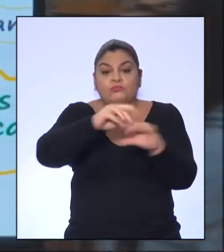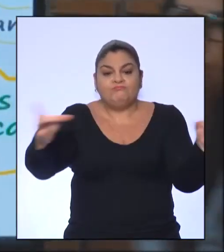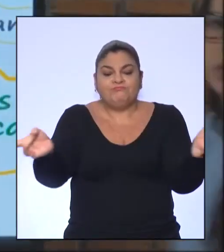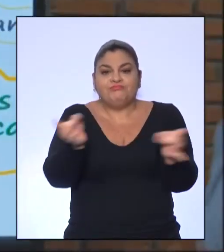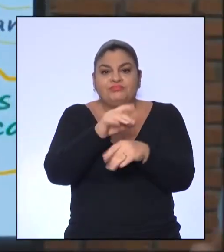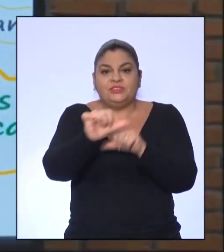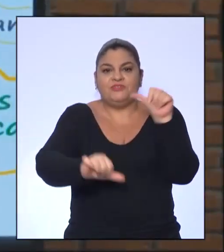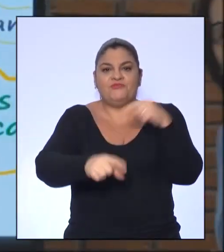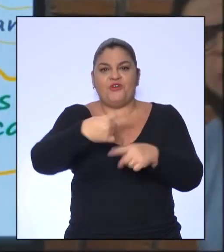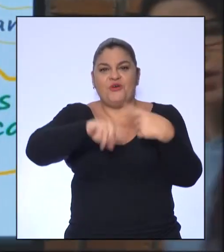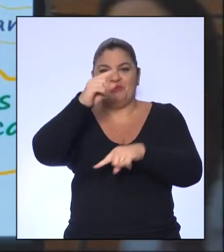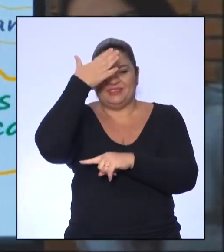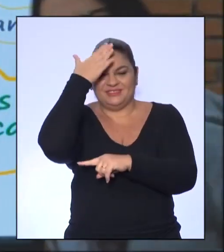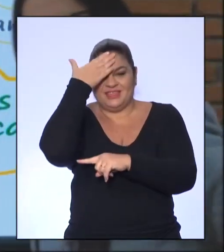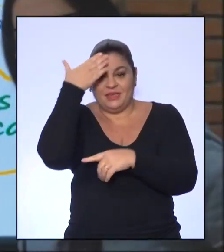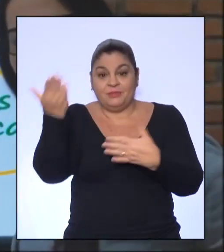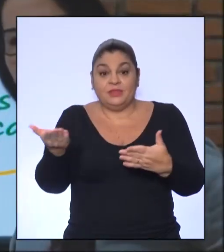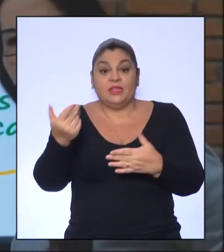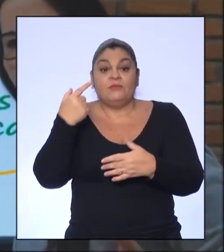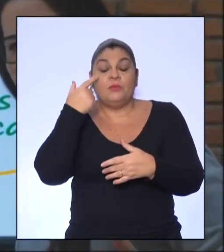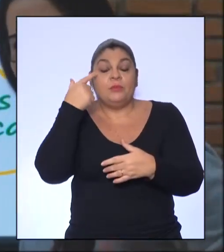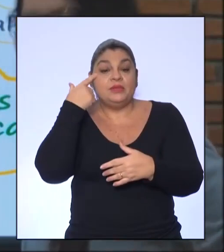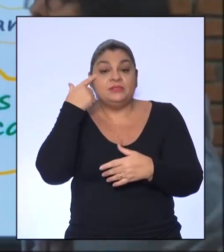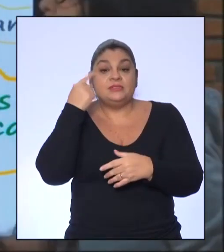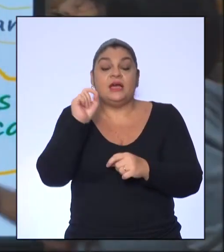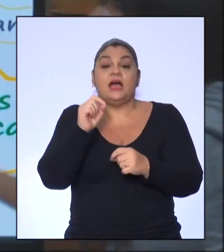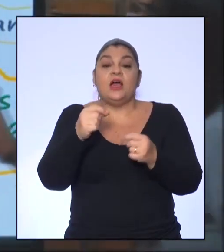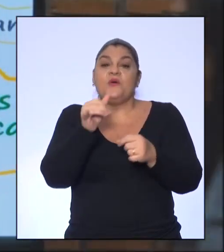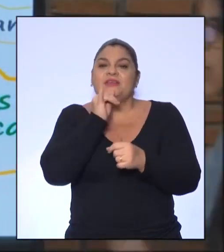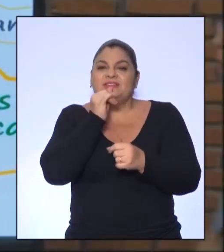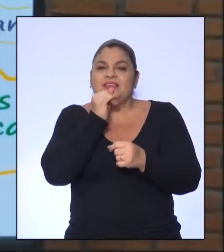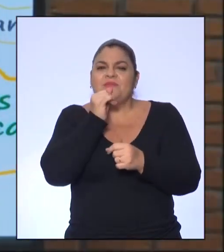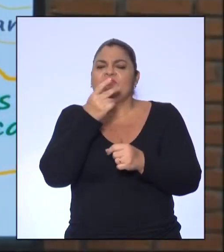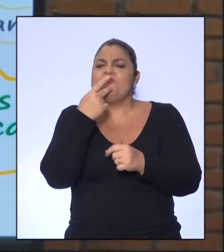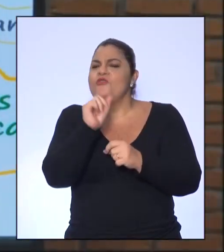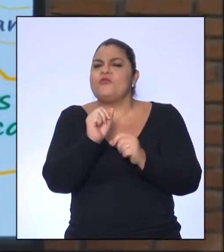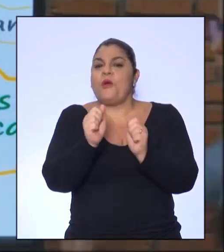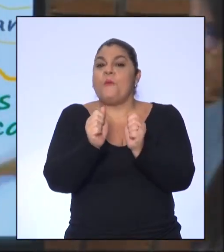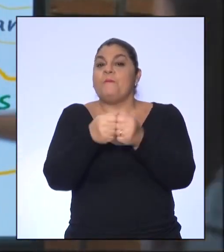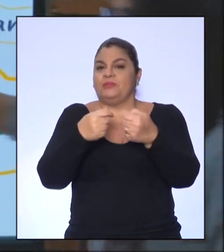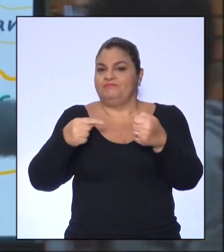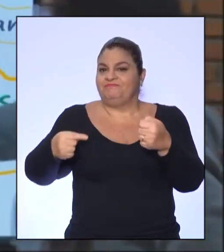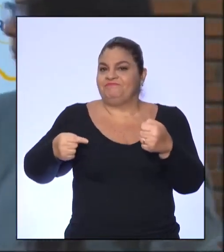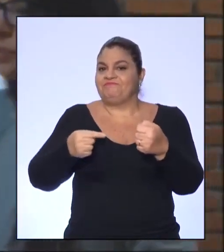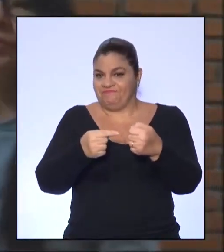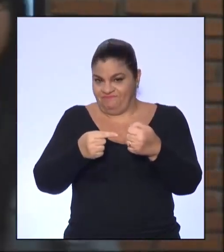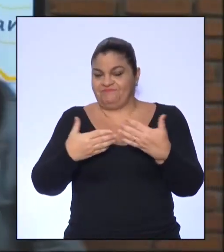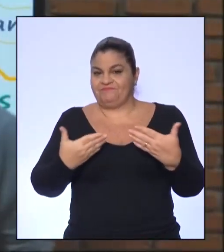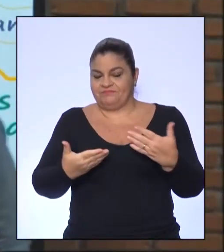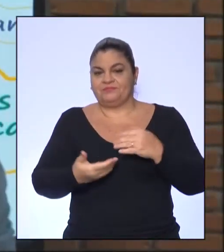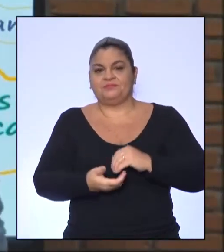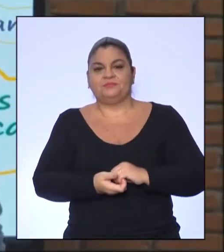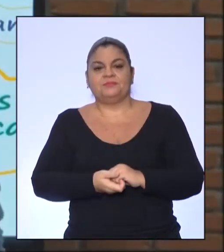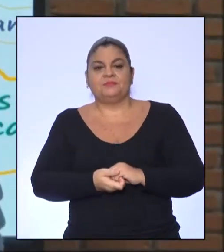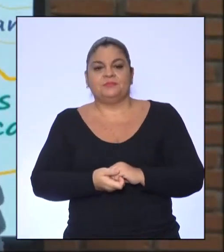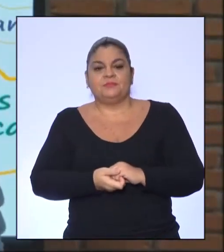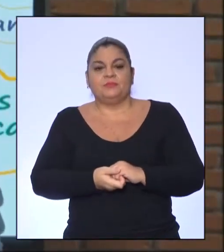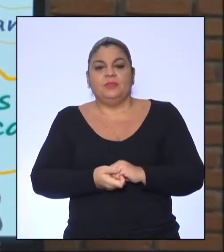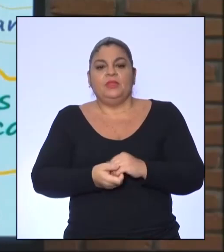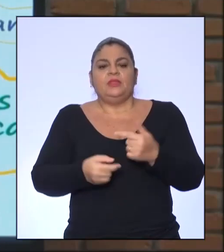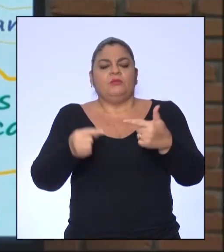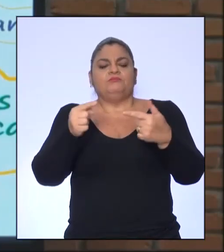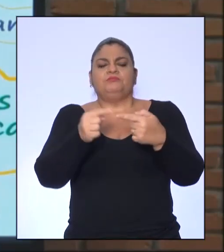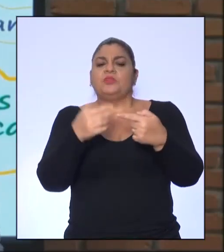no bolo? Bolo não, né? Eu dei o exemplo do pão. Vamos pensar no pão. Não mudou a cor? Não